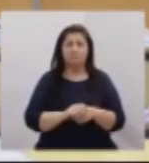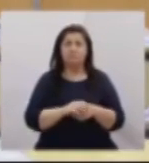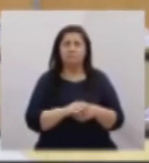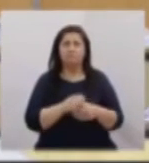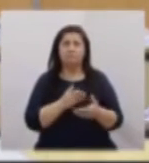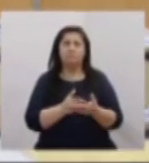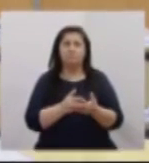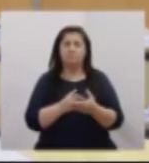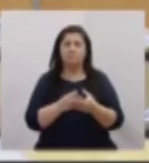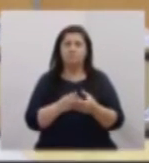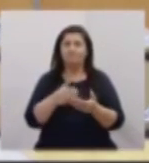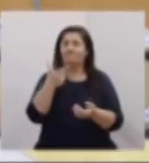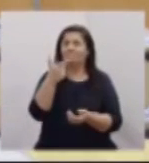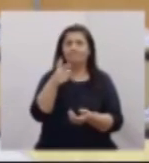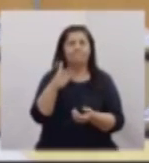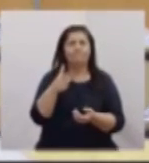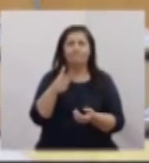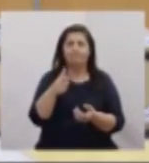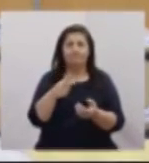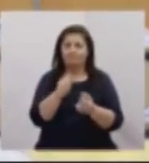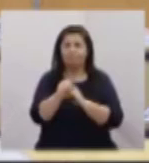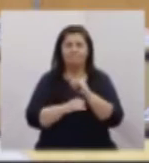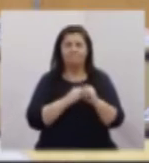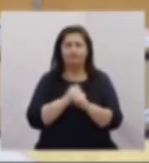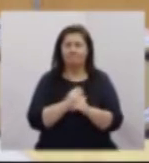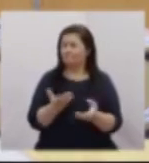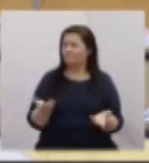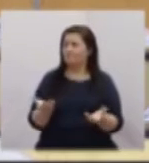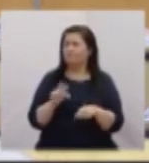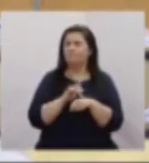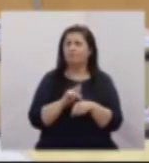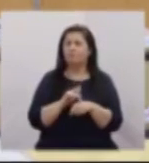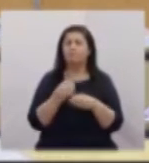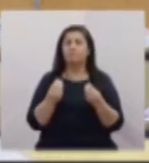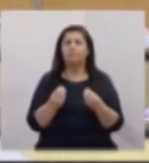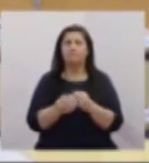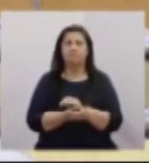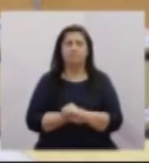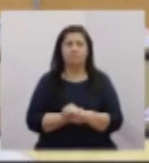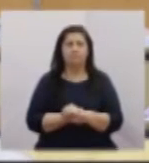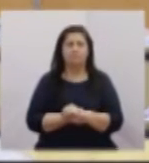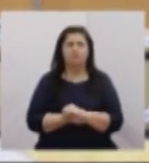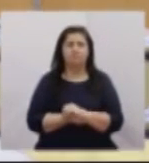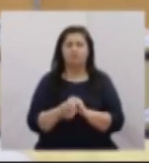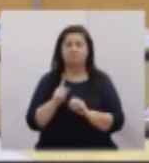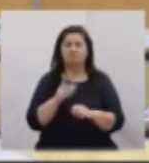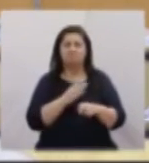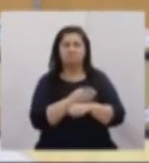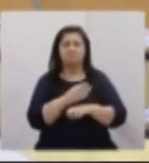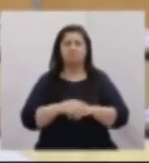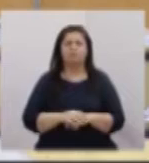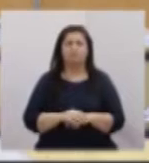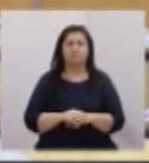órgão autuador não aderiu ao sistema ainda. Acredita? Aparece que não aderiu ao sistema.